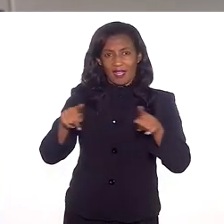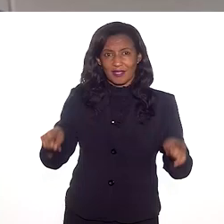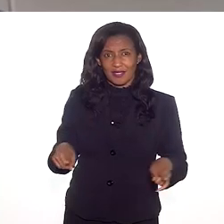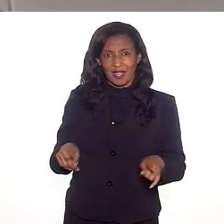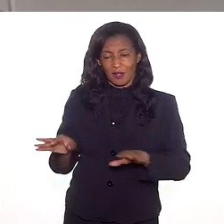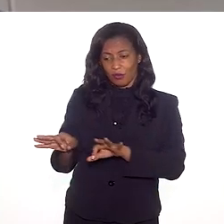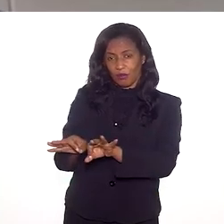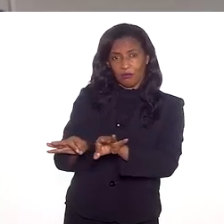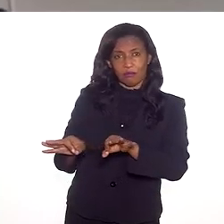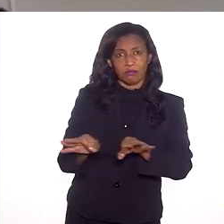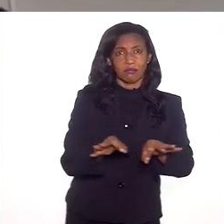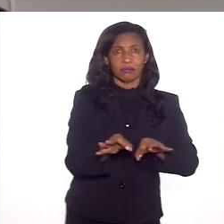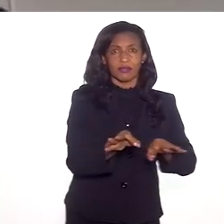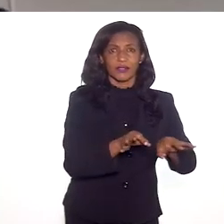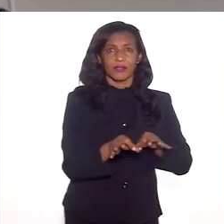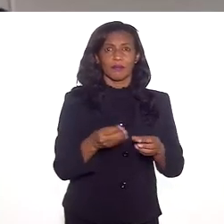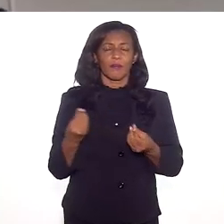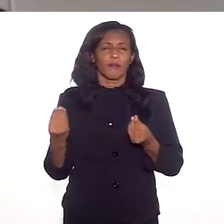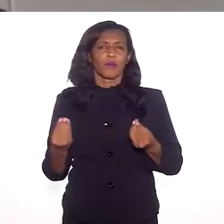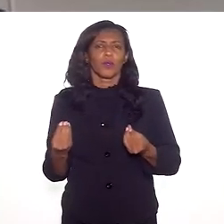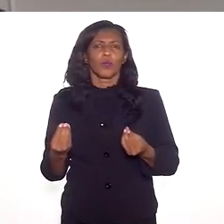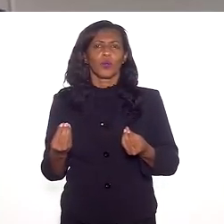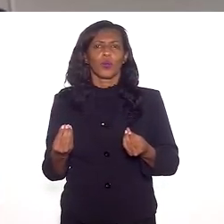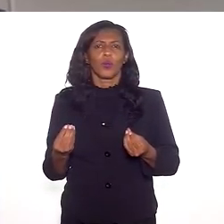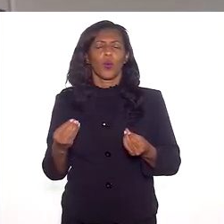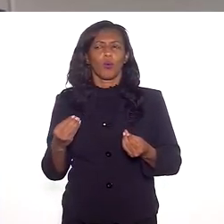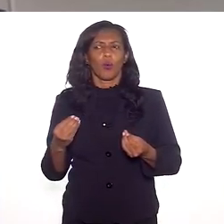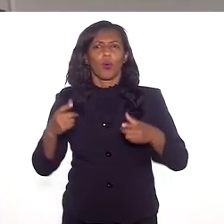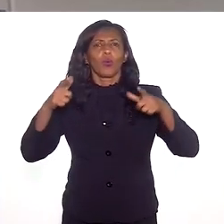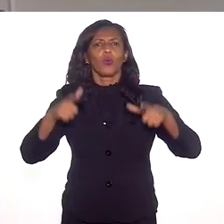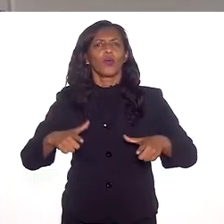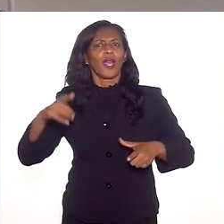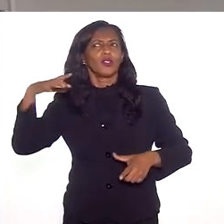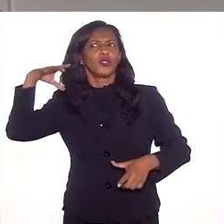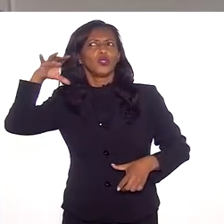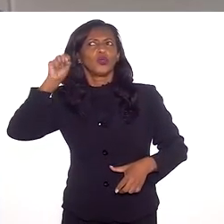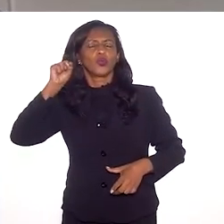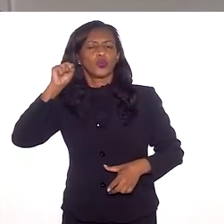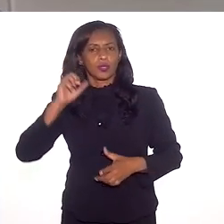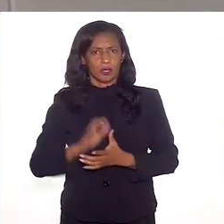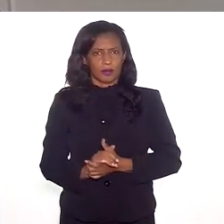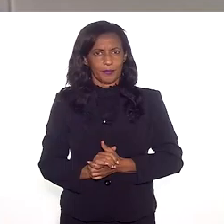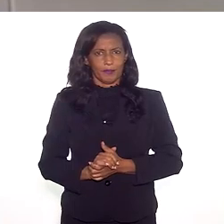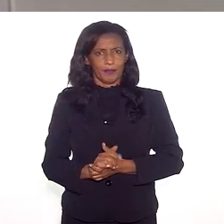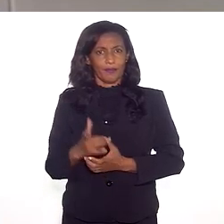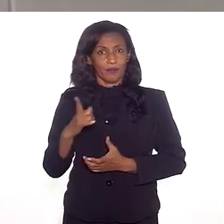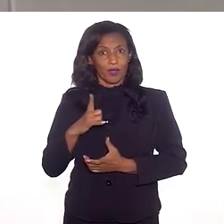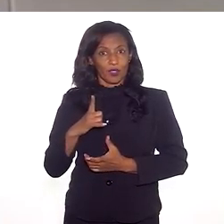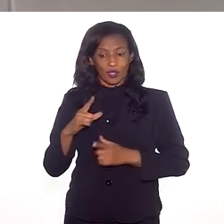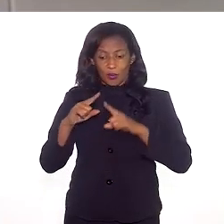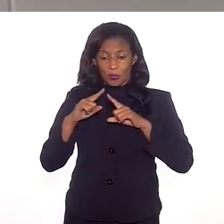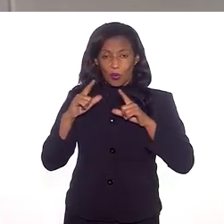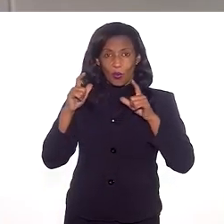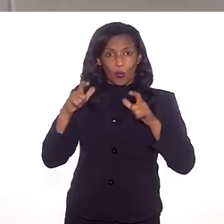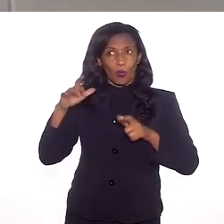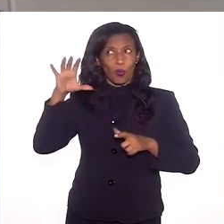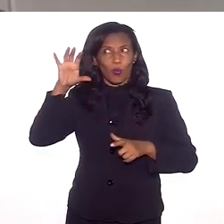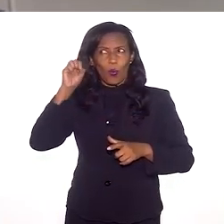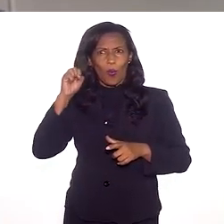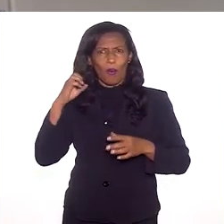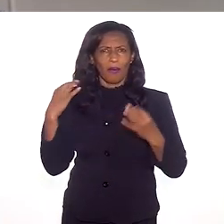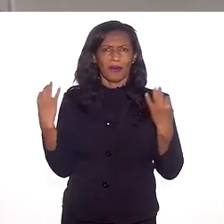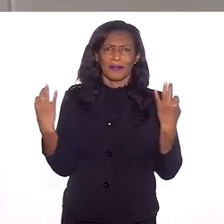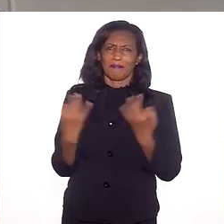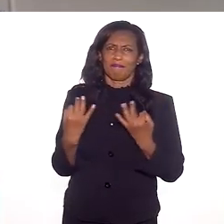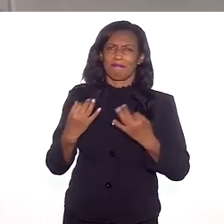foi construída como um instrumento de escuta. Né? Nós temos uma condição acústica muito privilegiada, que